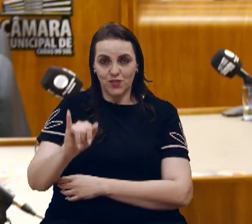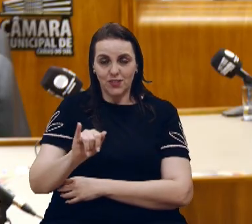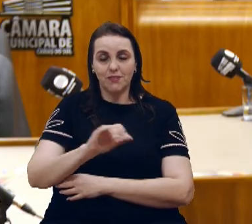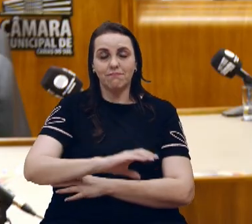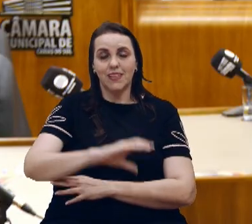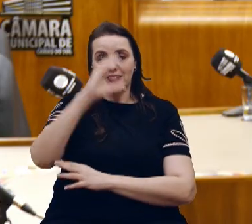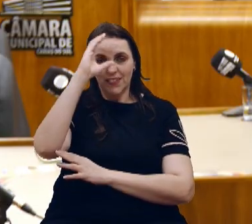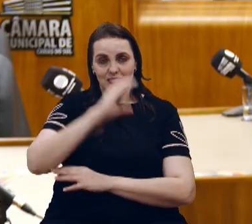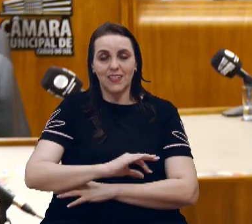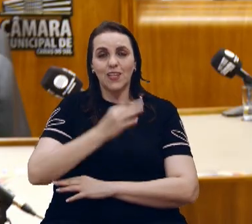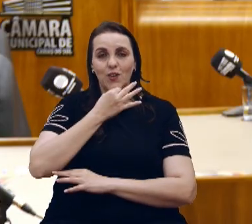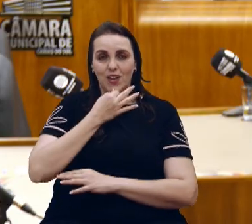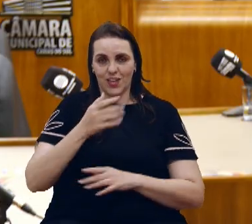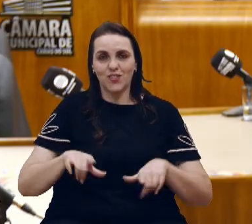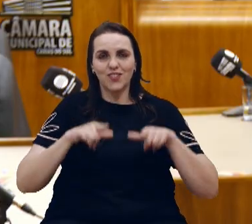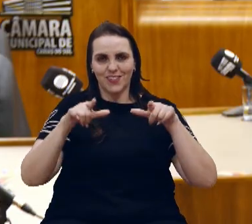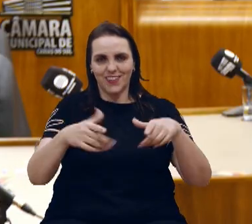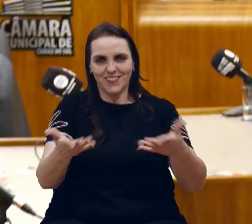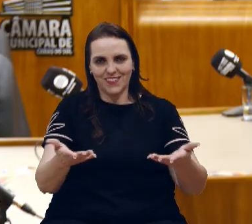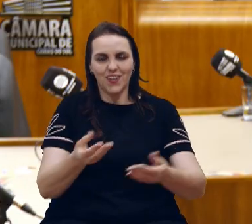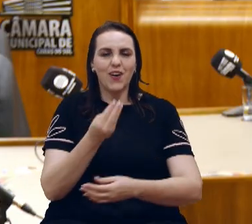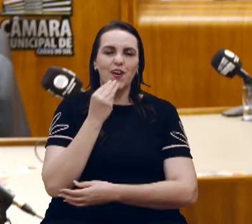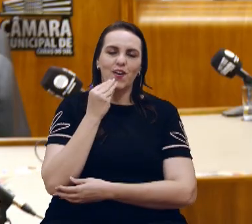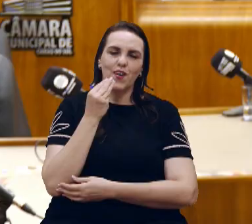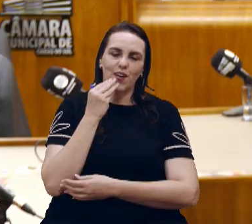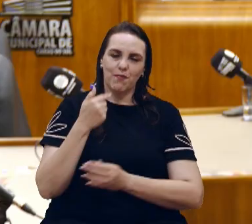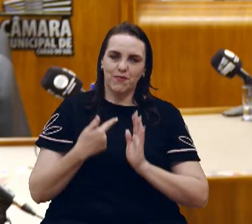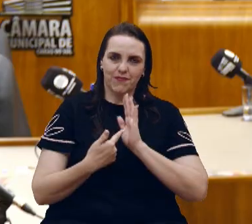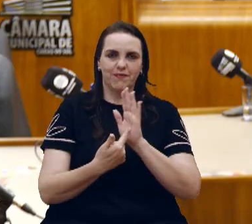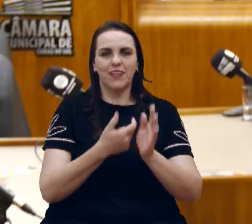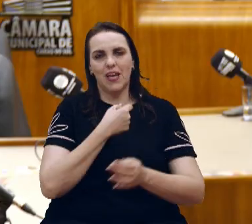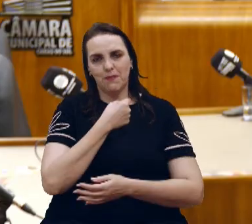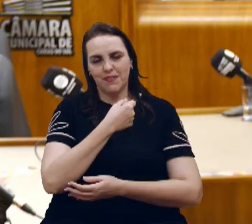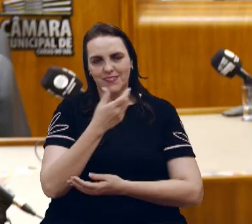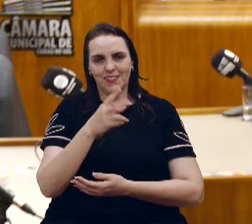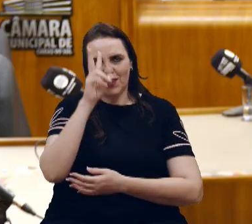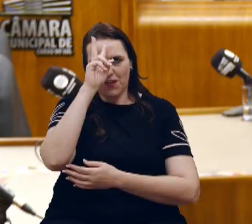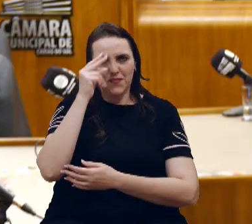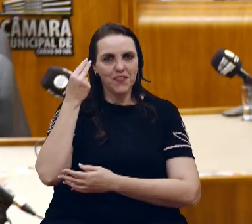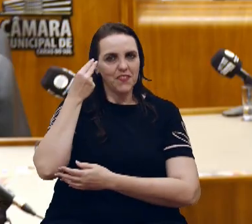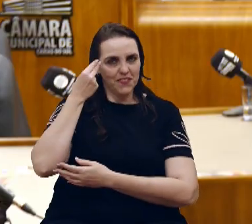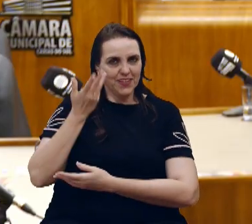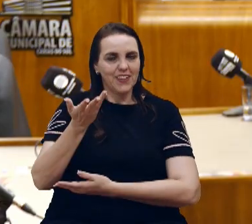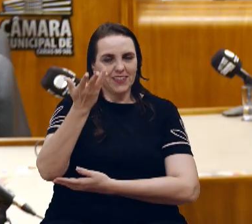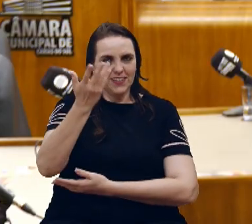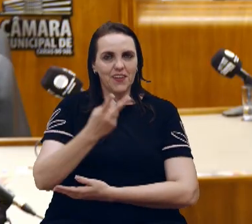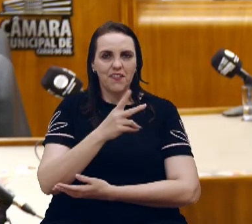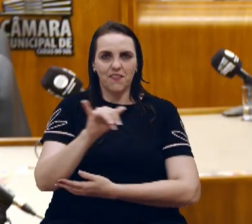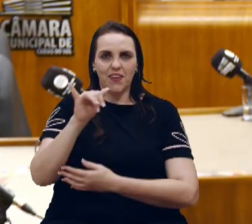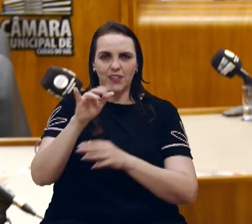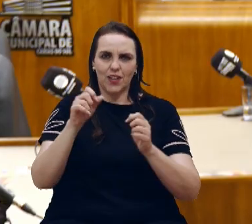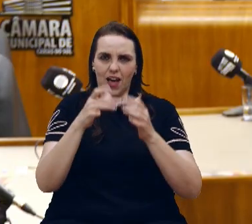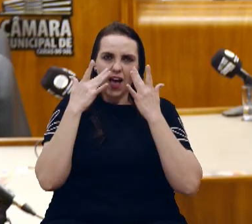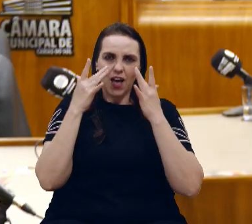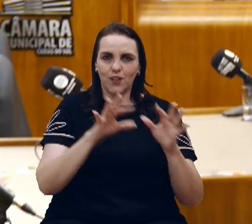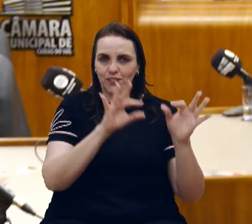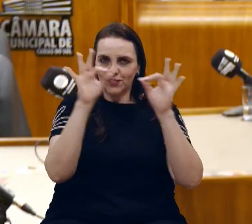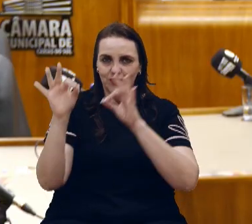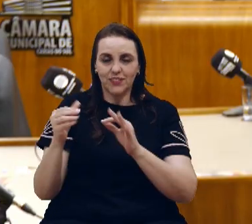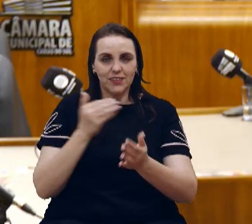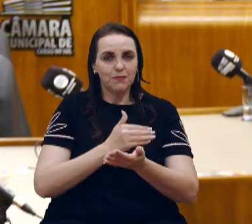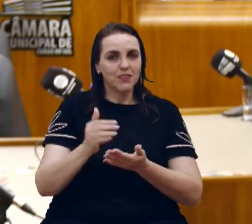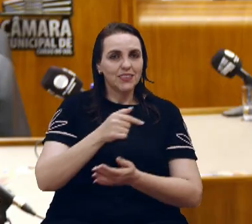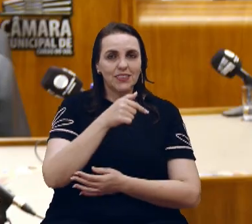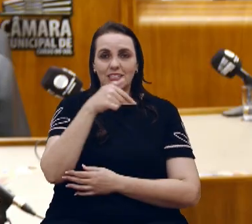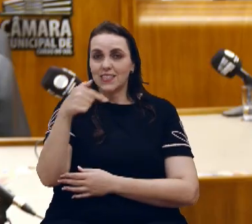cidadão caxiense. E claro, a nossa apresentadora Viviane Salvador vai estar com toda a nossa audiência a partir das